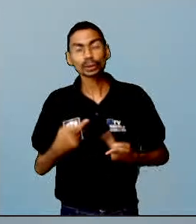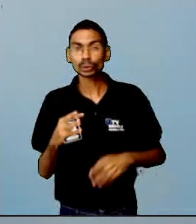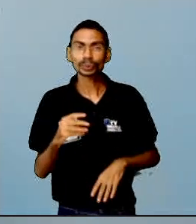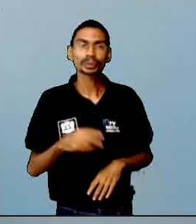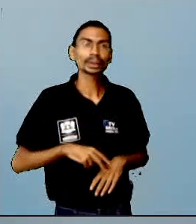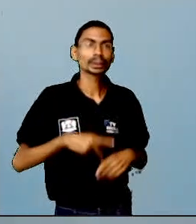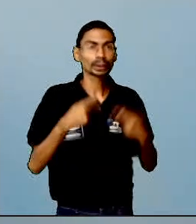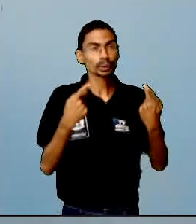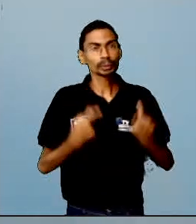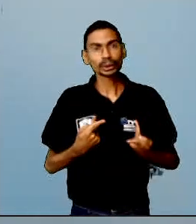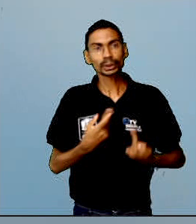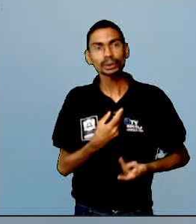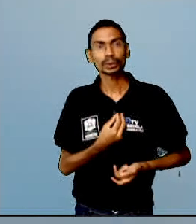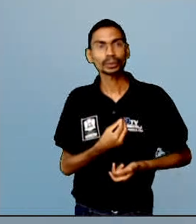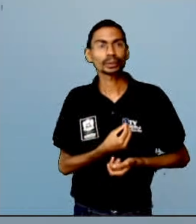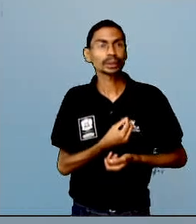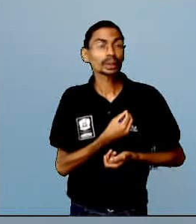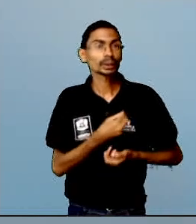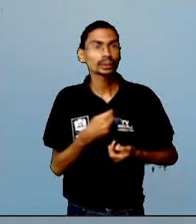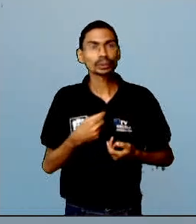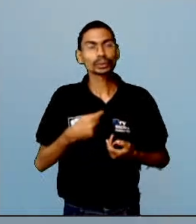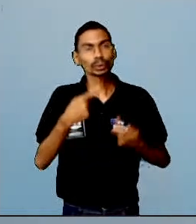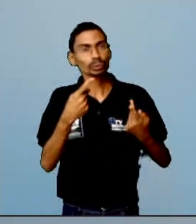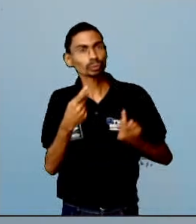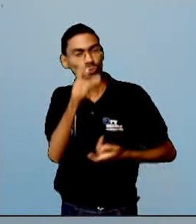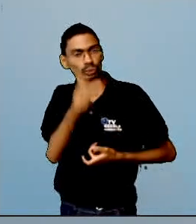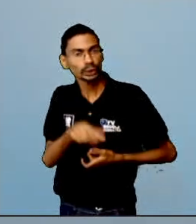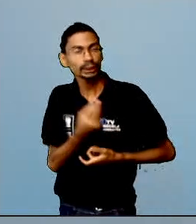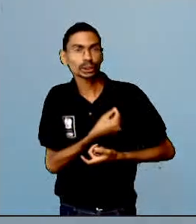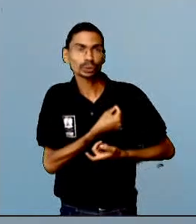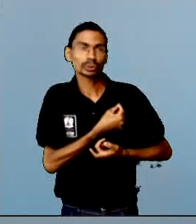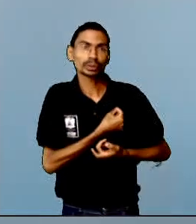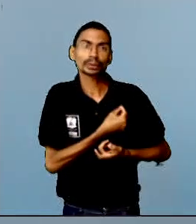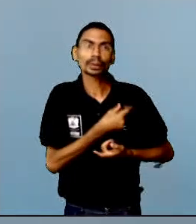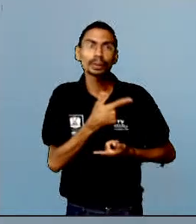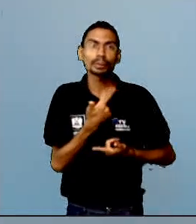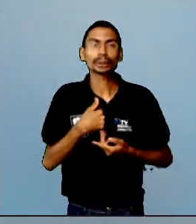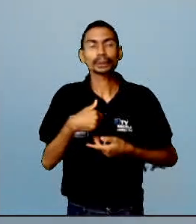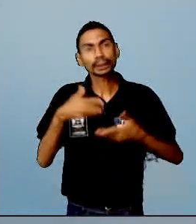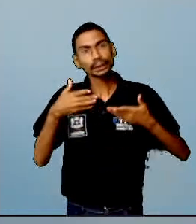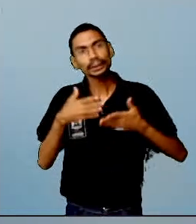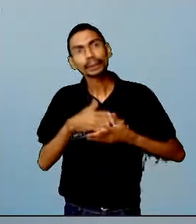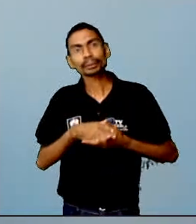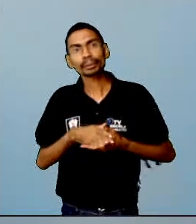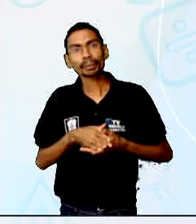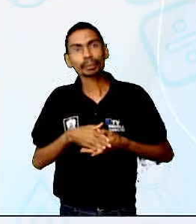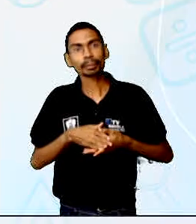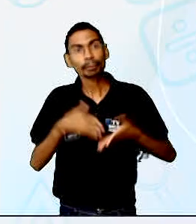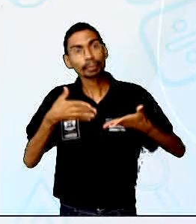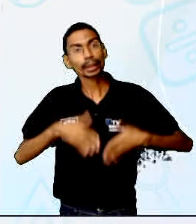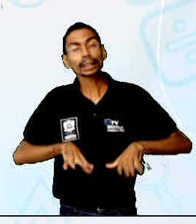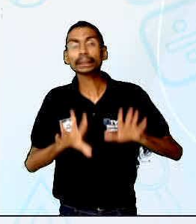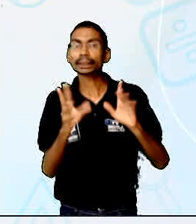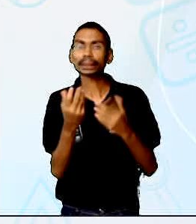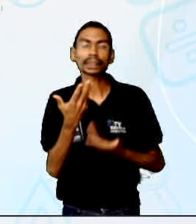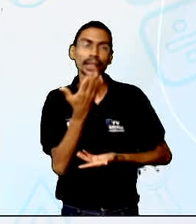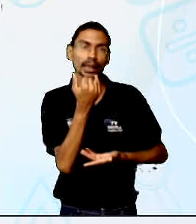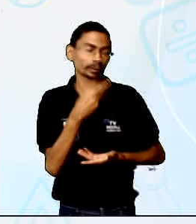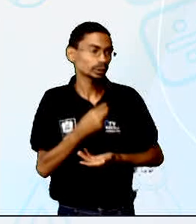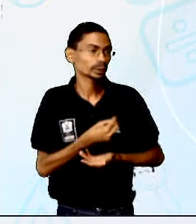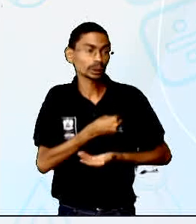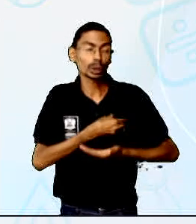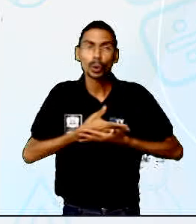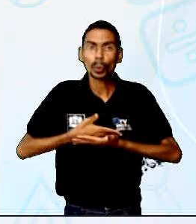a sua produção embrionária acontece dentro da fêmea. Se alimentam de leite materno na fase